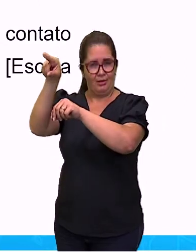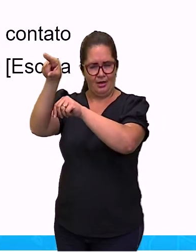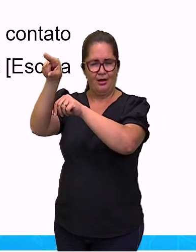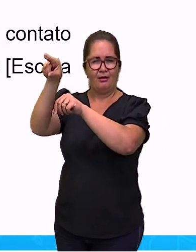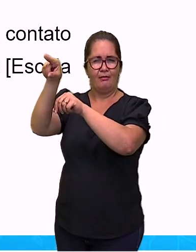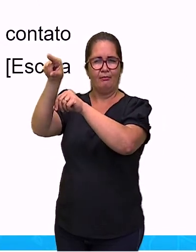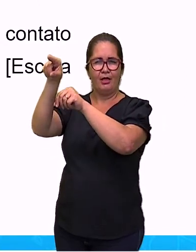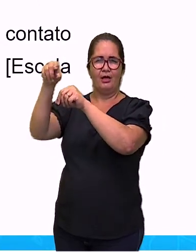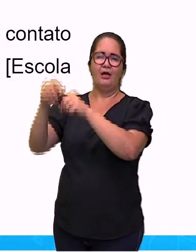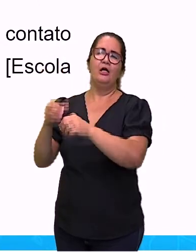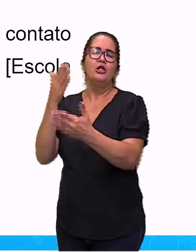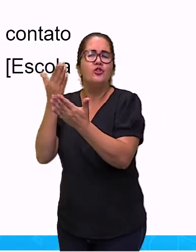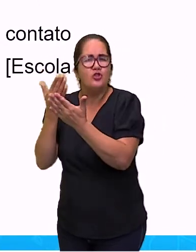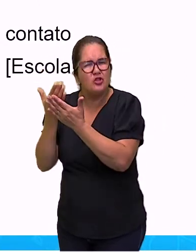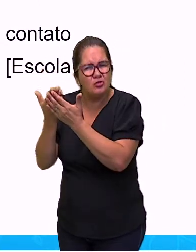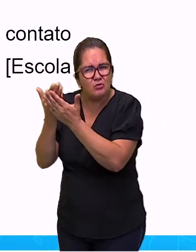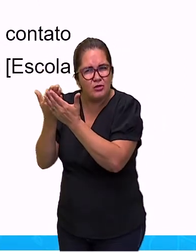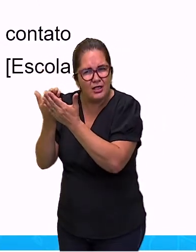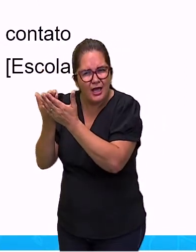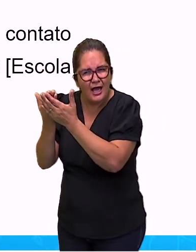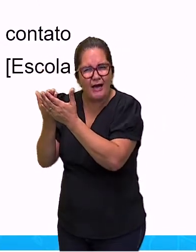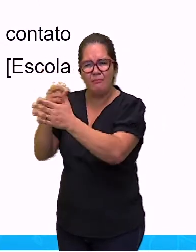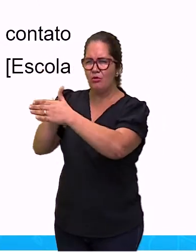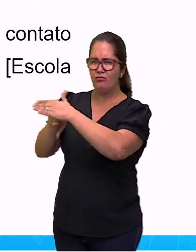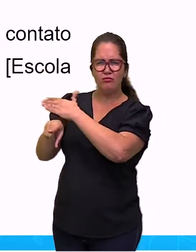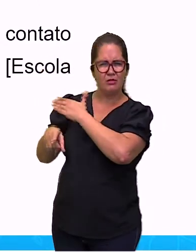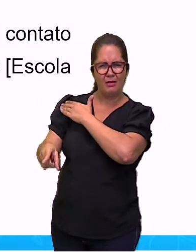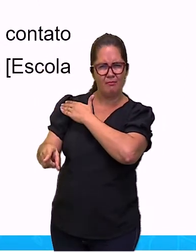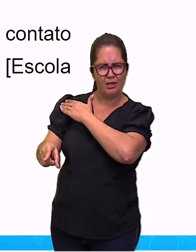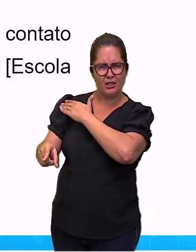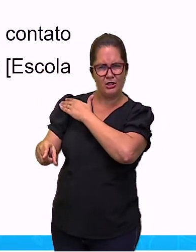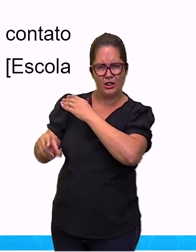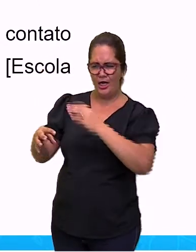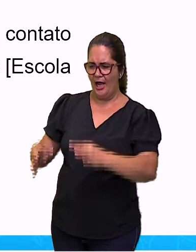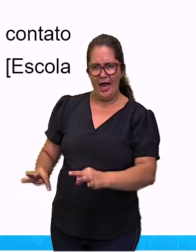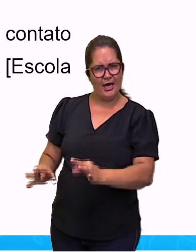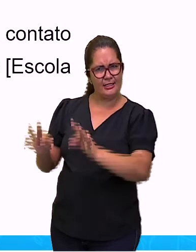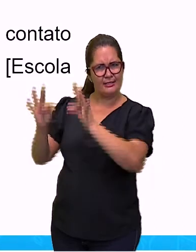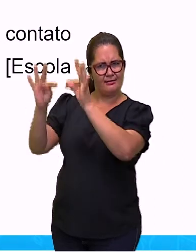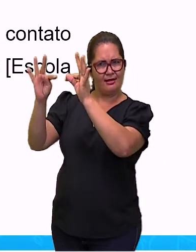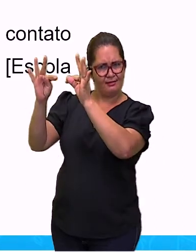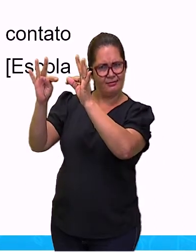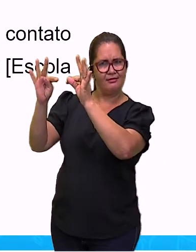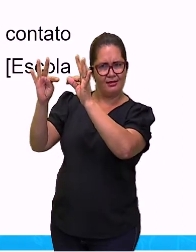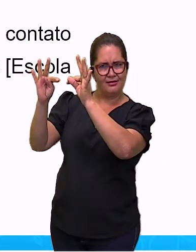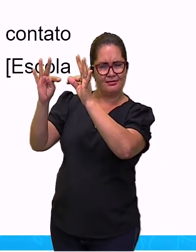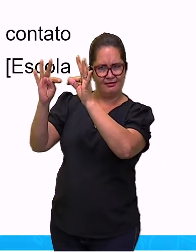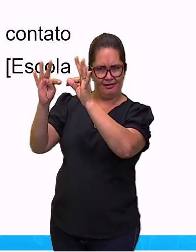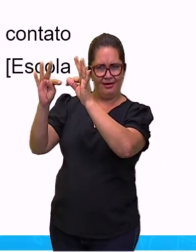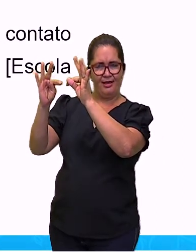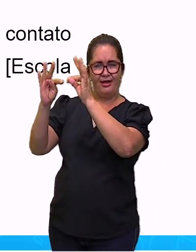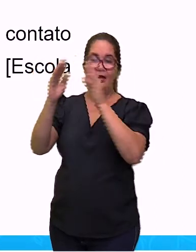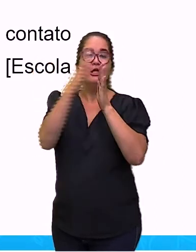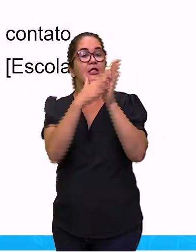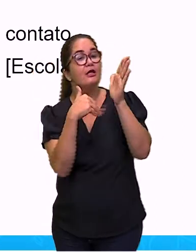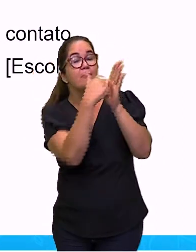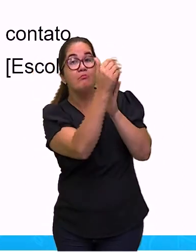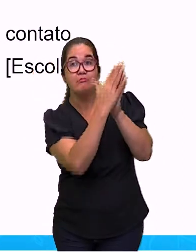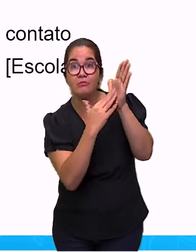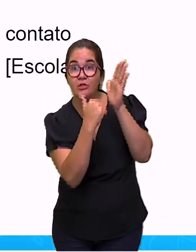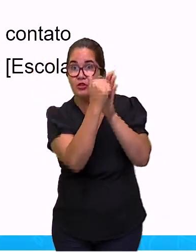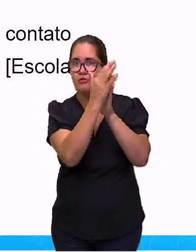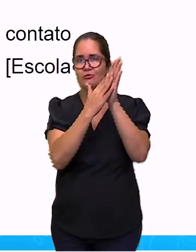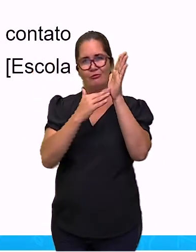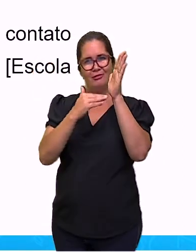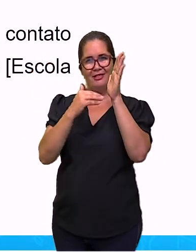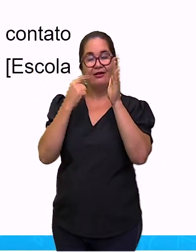num redirecionamento estético do seu trabalho. O que é isso? Ele ir à França, esse redirecionamento, ele teve uma